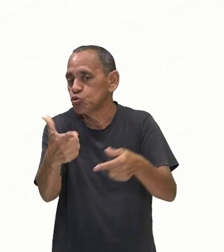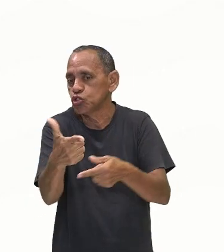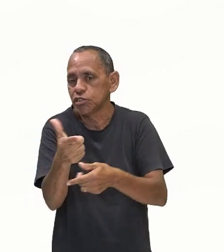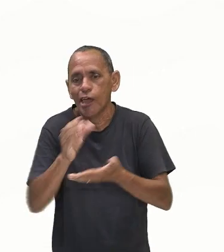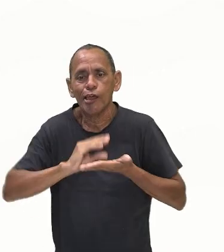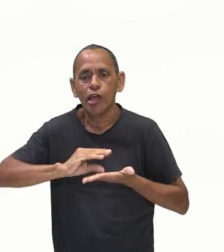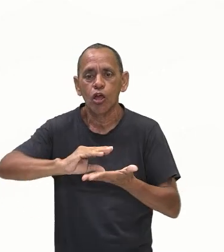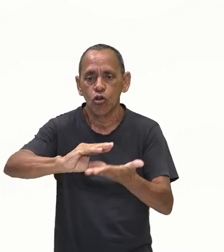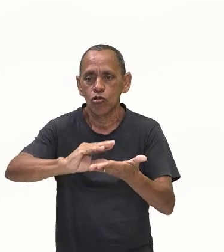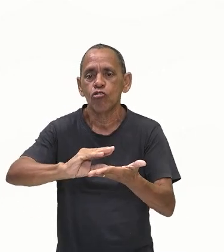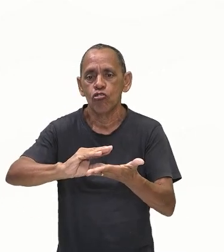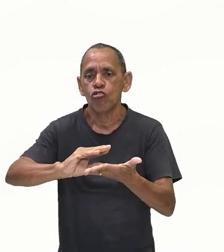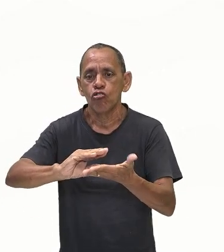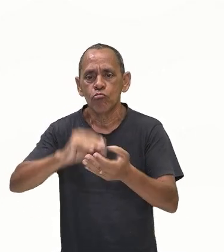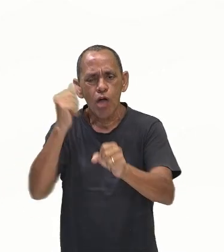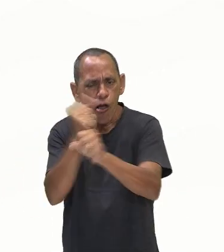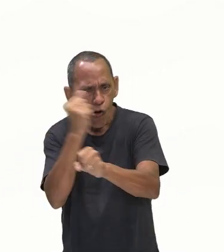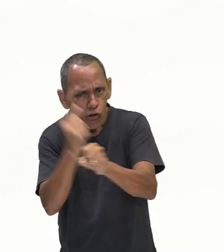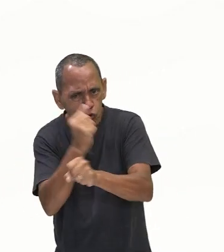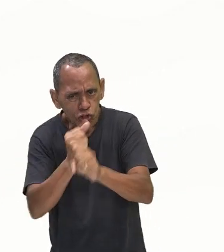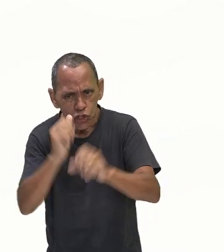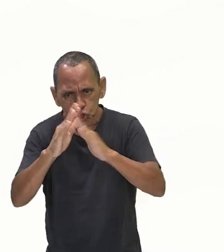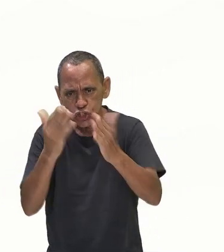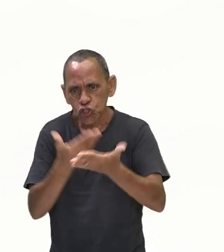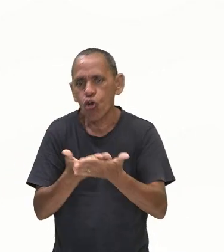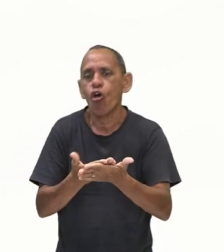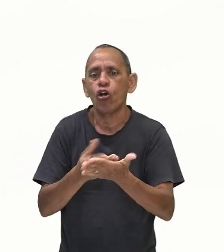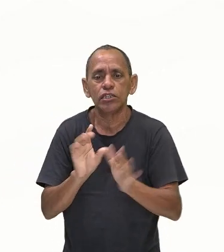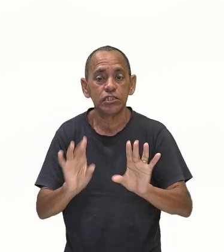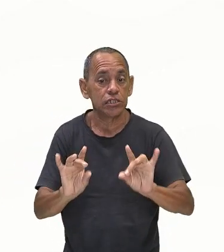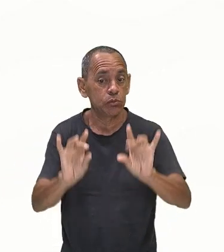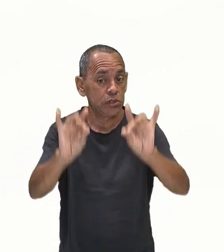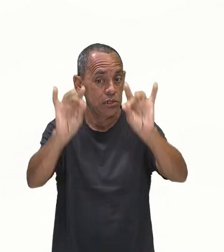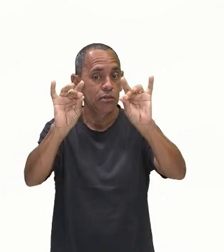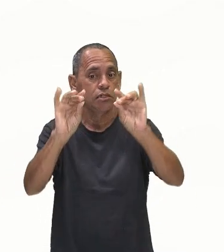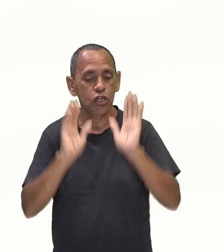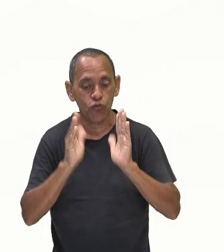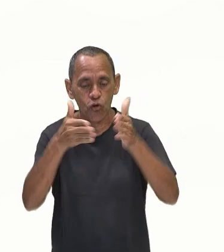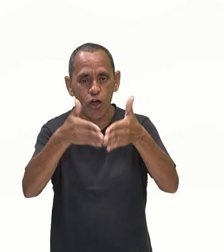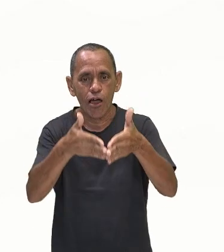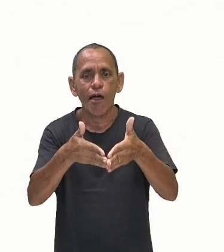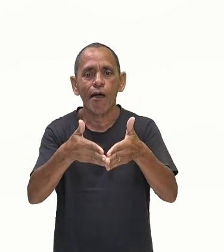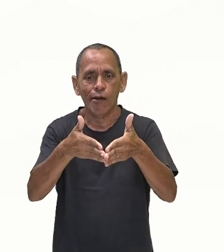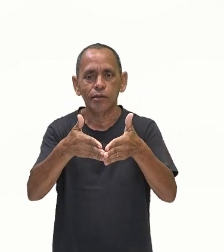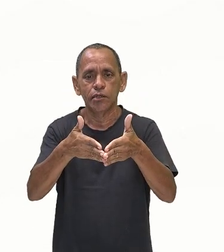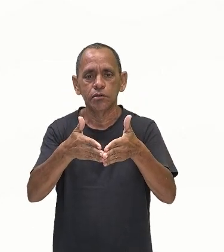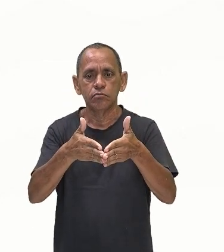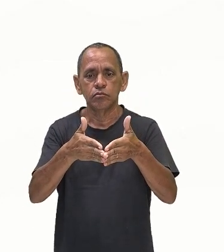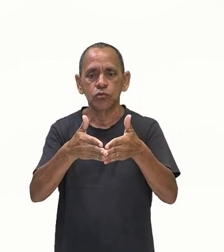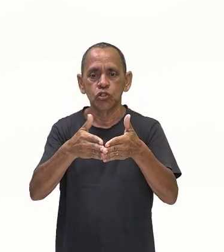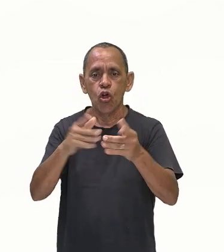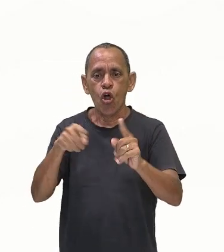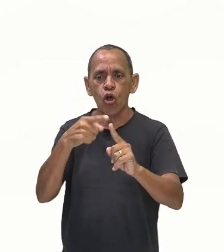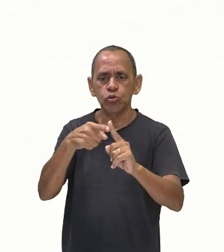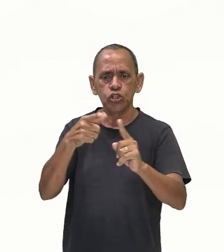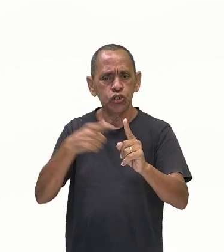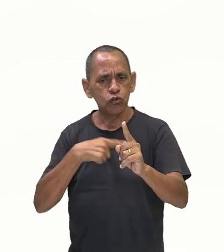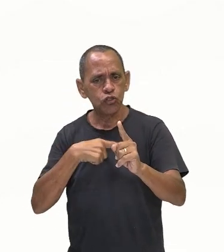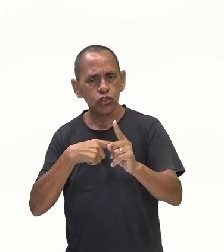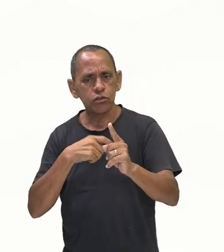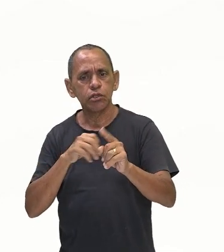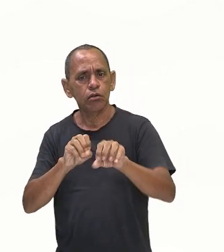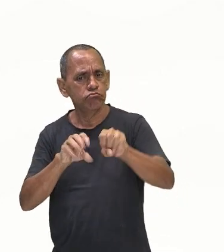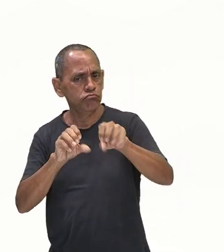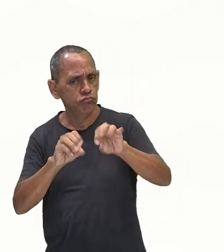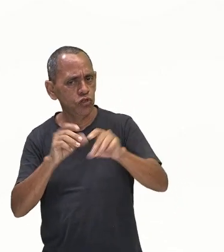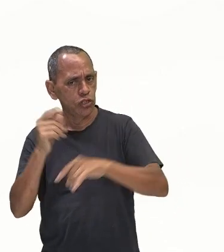à construção de escolas especializadas, ou seja, se eu estou falando de deficientes auditivos, eu tenho que trazer, por